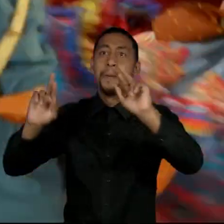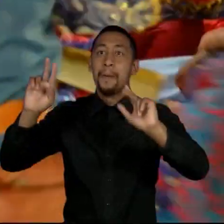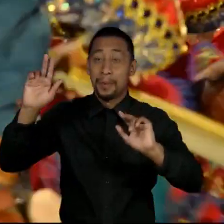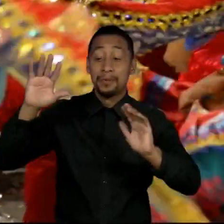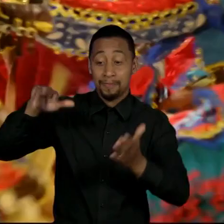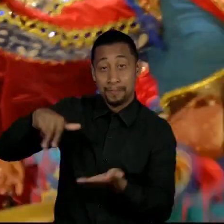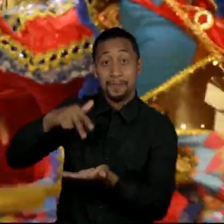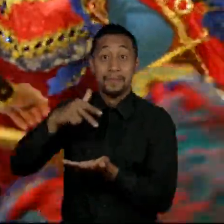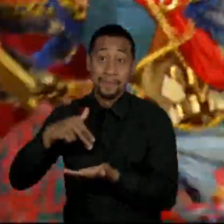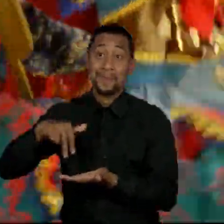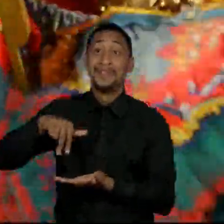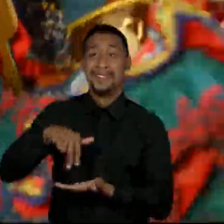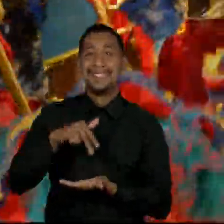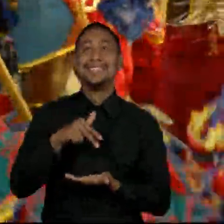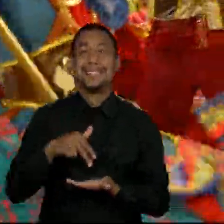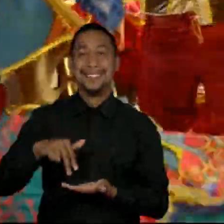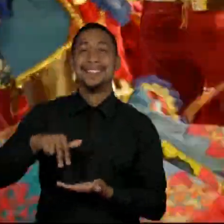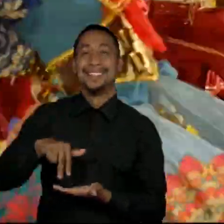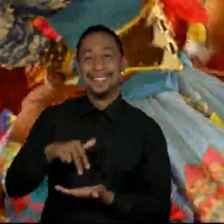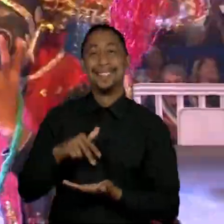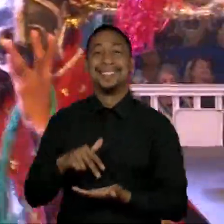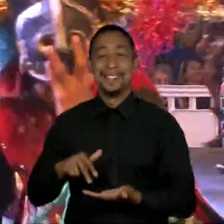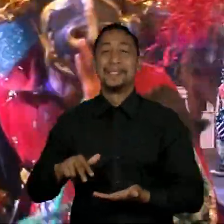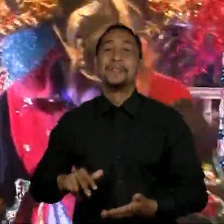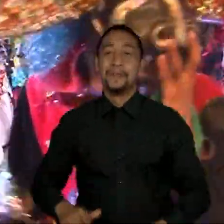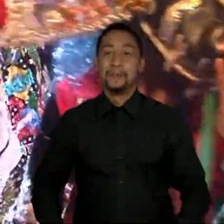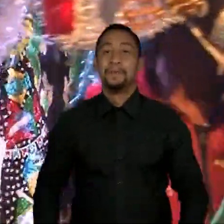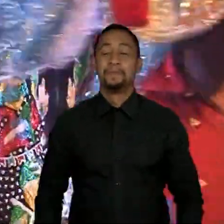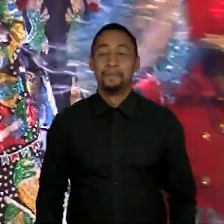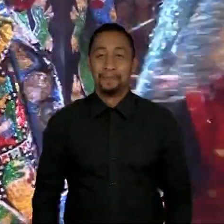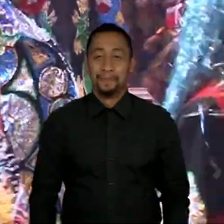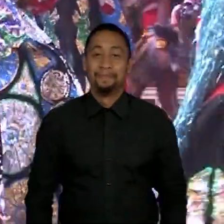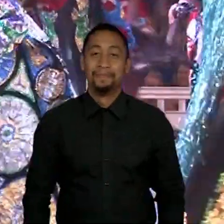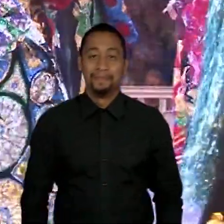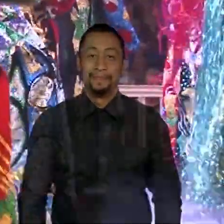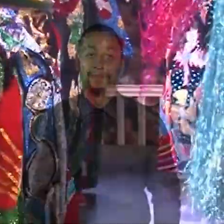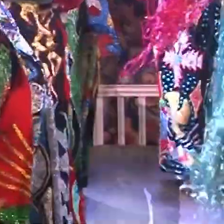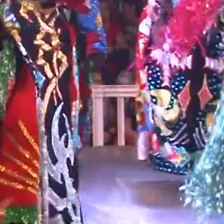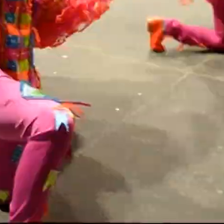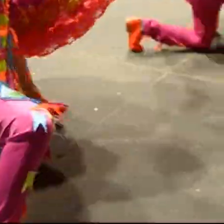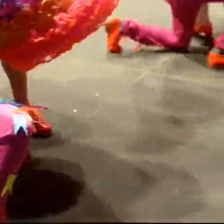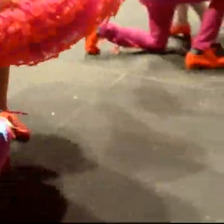no salão. E no terreiro